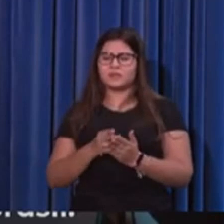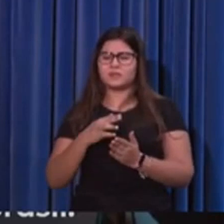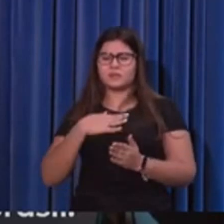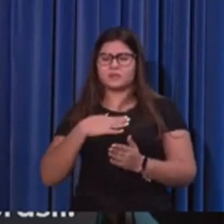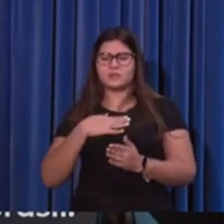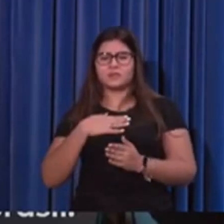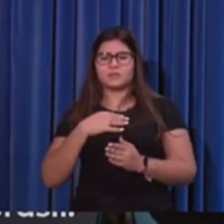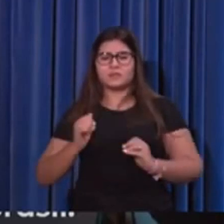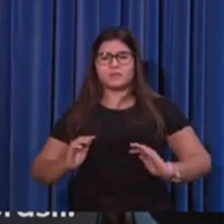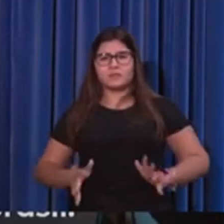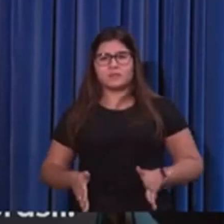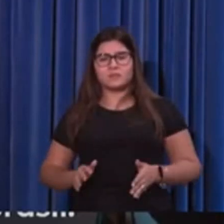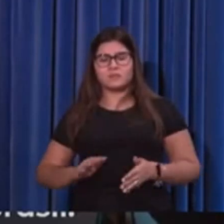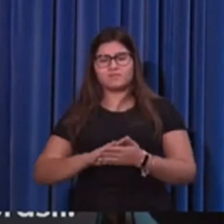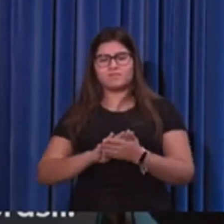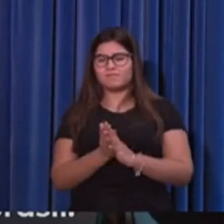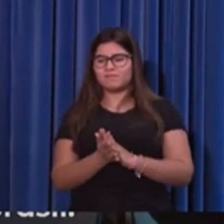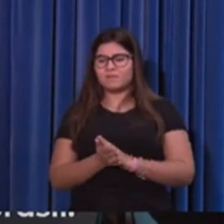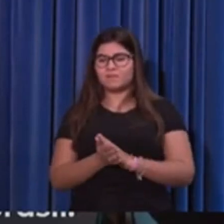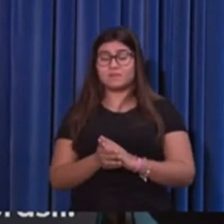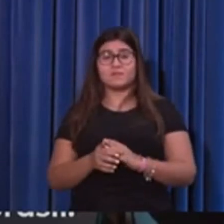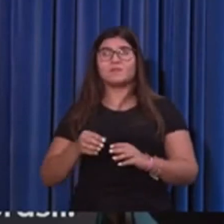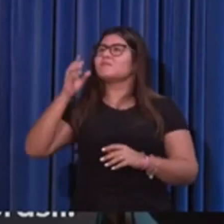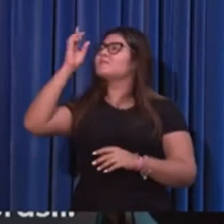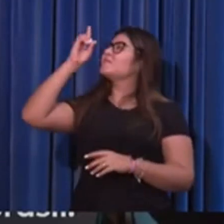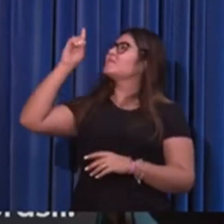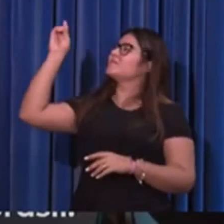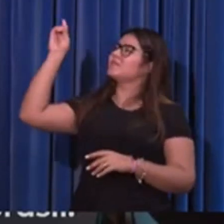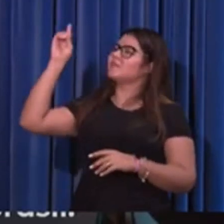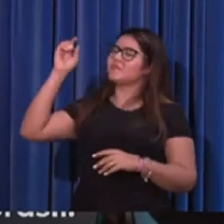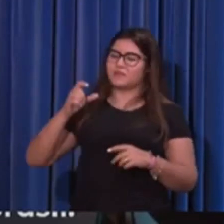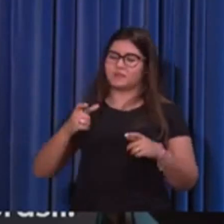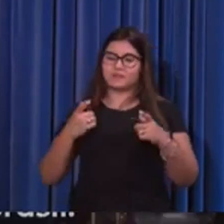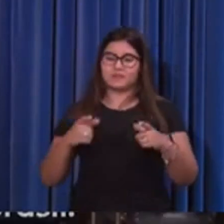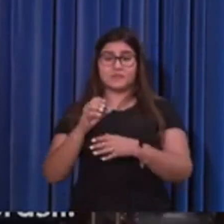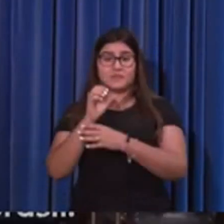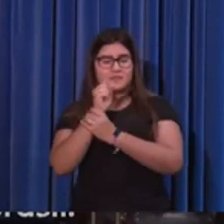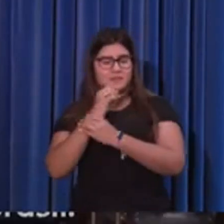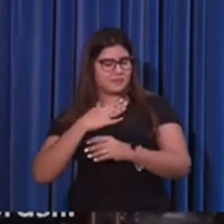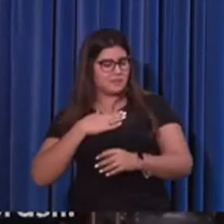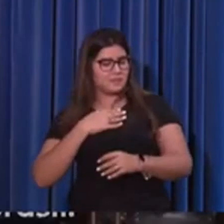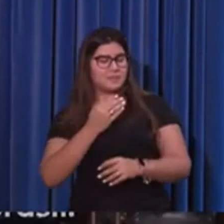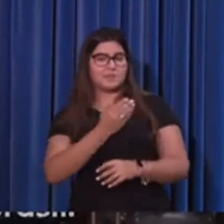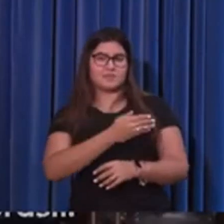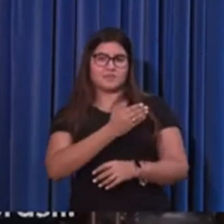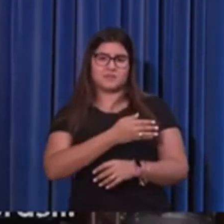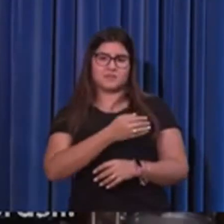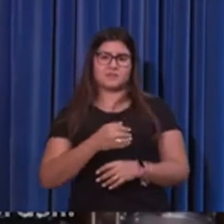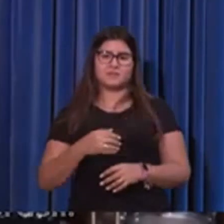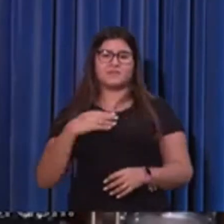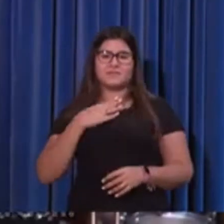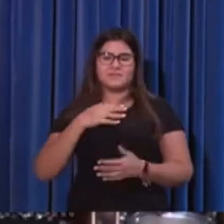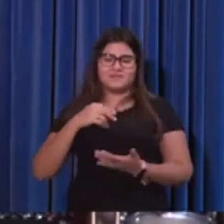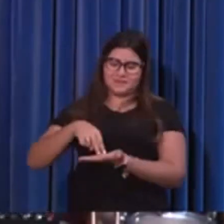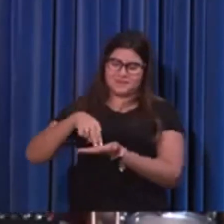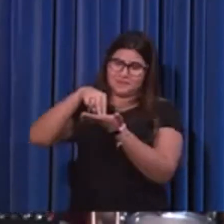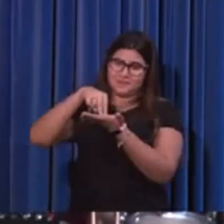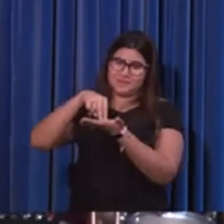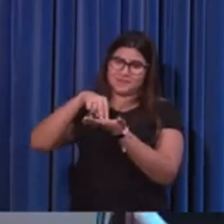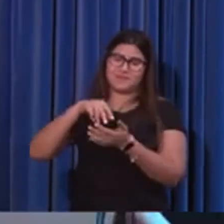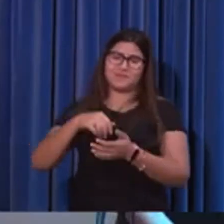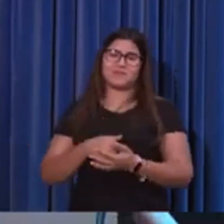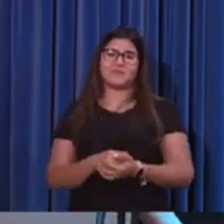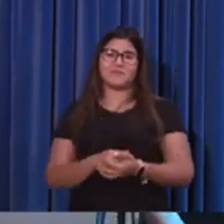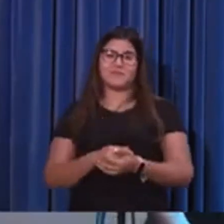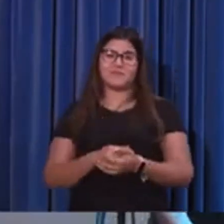é a fortaleza do meu coração e a minha herança para sempre. Eu gostaria de convidar você a ficar em pé e nós terminarmos de ler esse